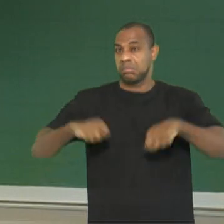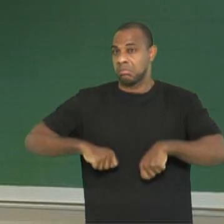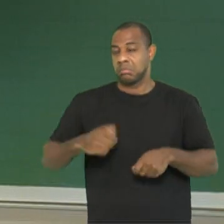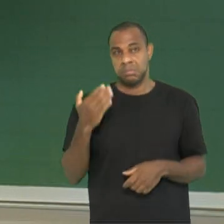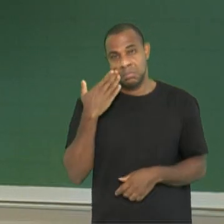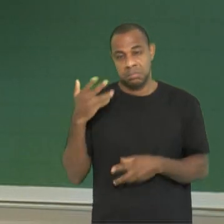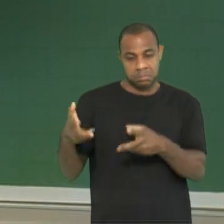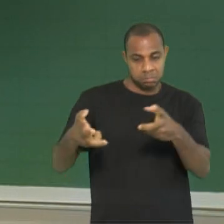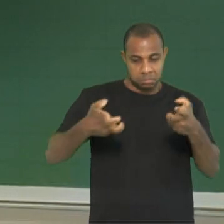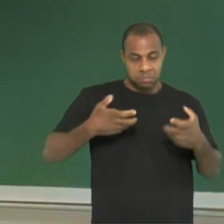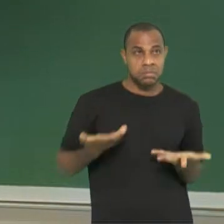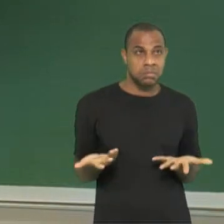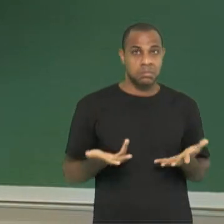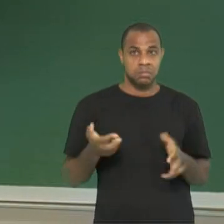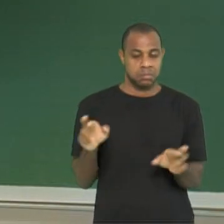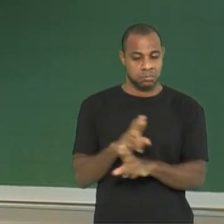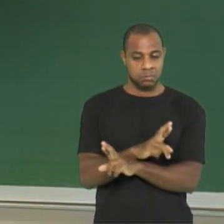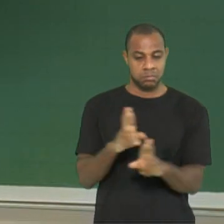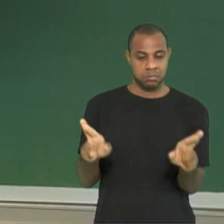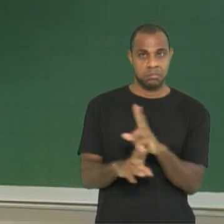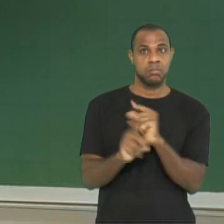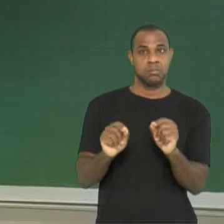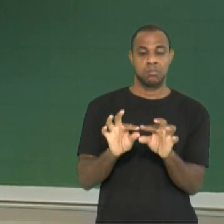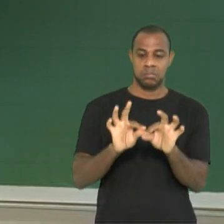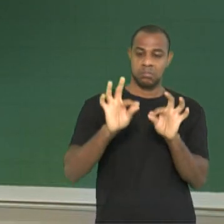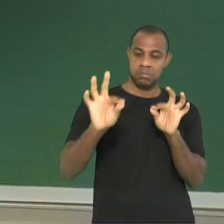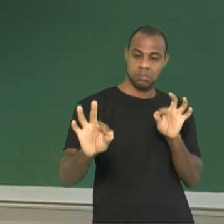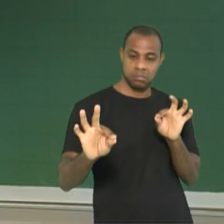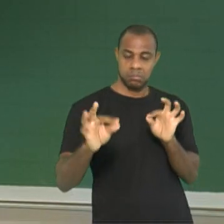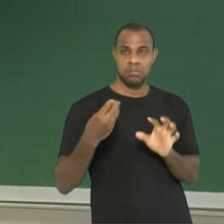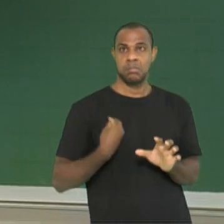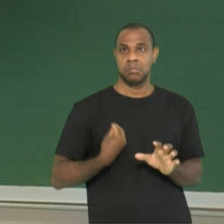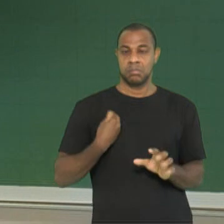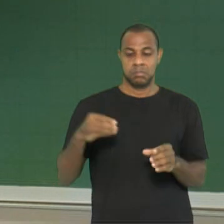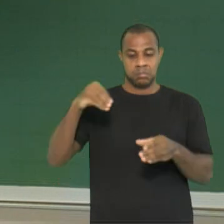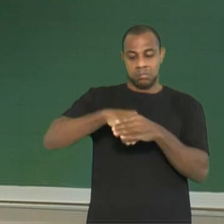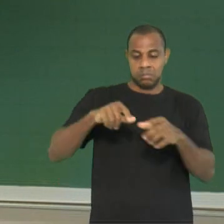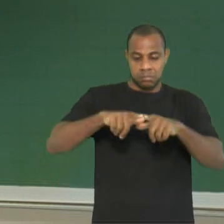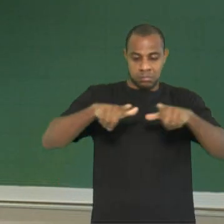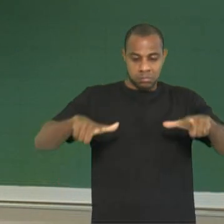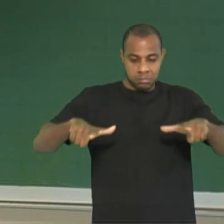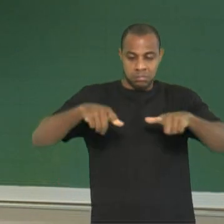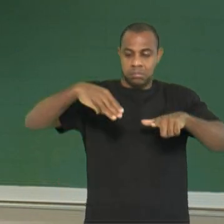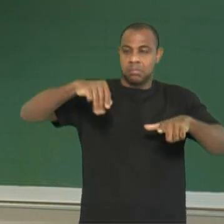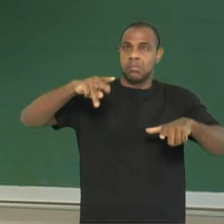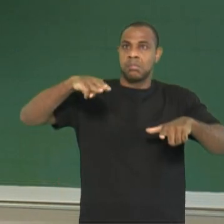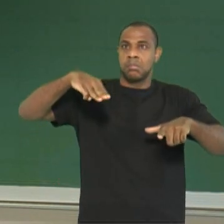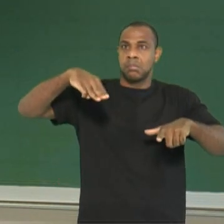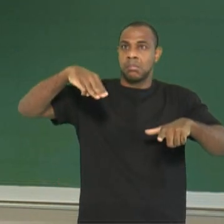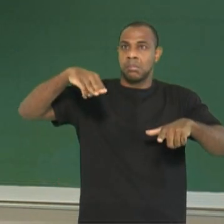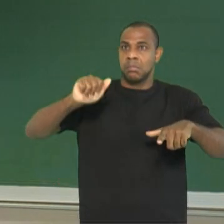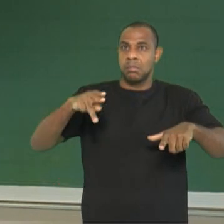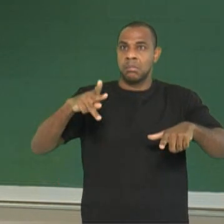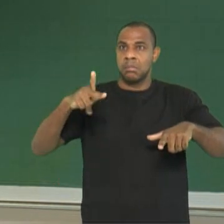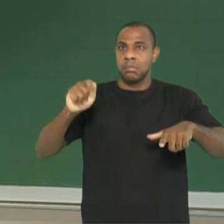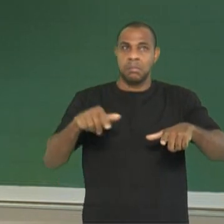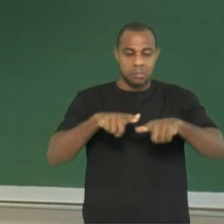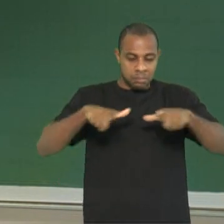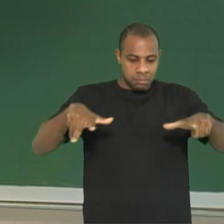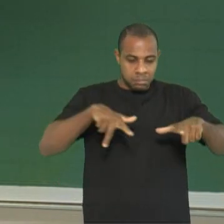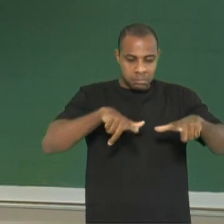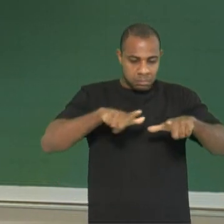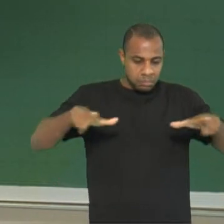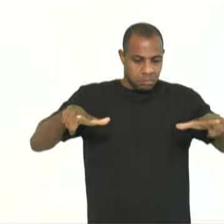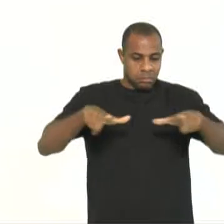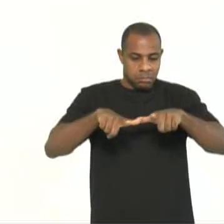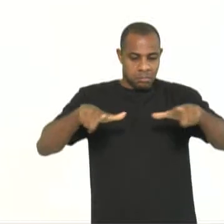ferramenta que possibilita essa relação entre distância real e distância no mapa, ela pode ser apresentada de duas maneiras, conforme